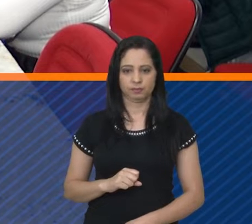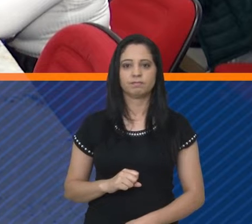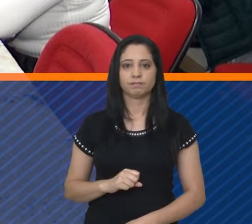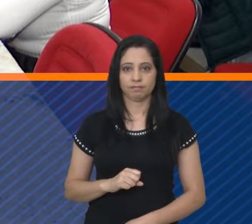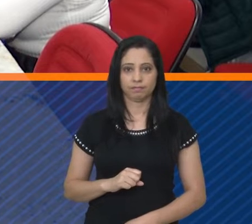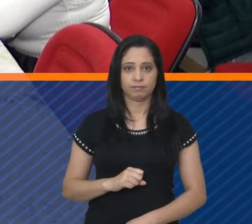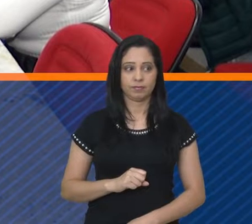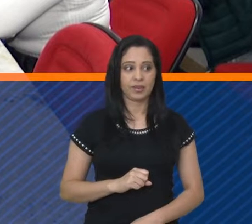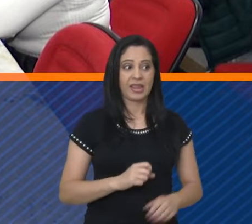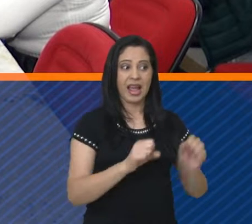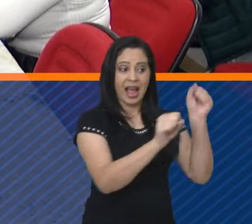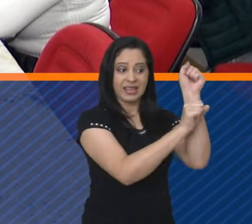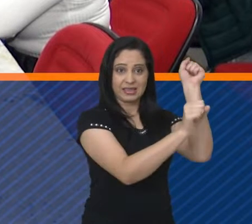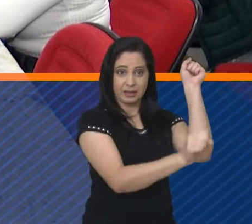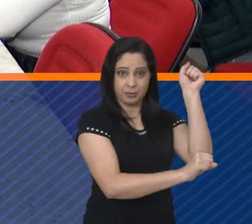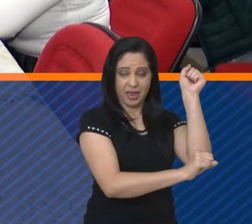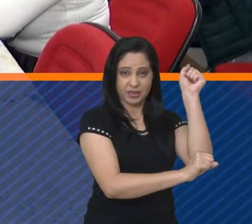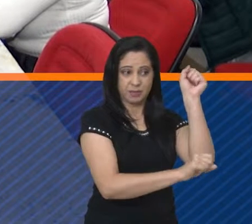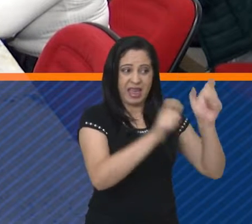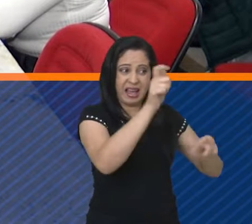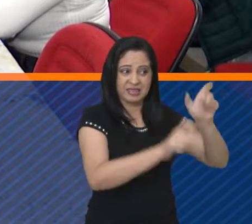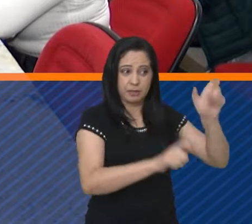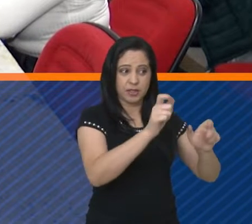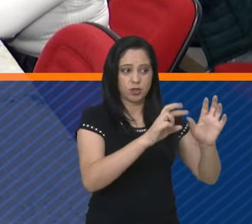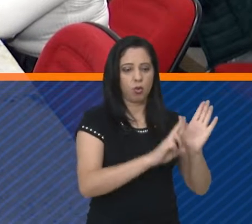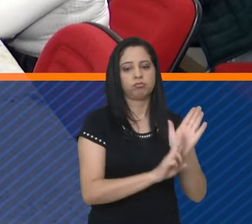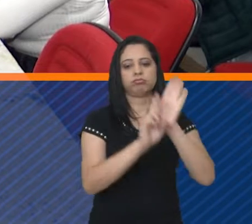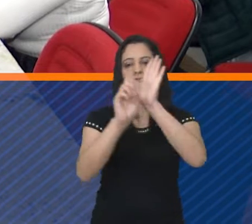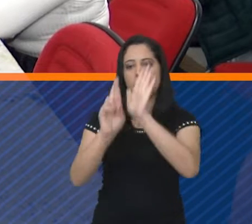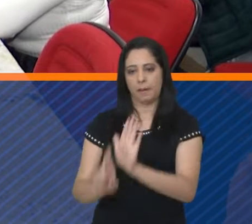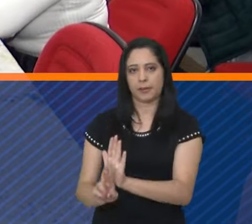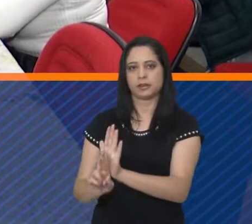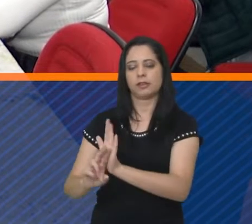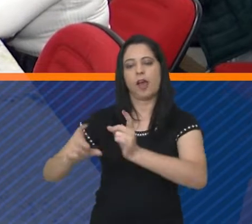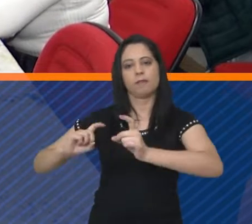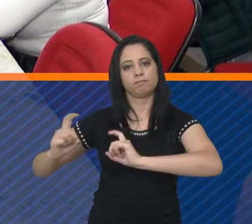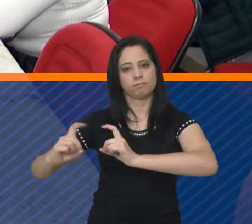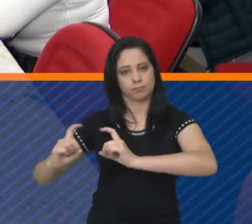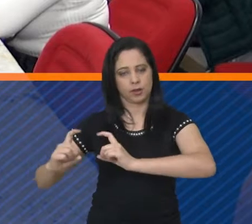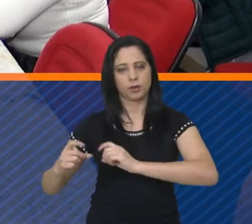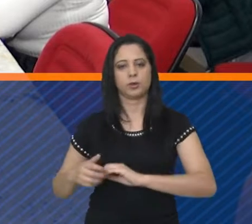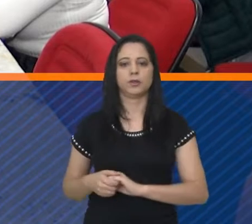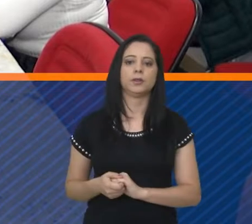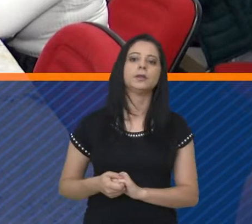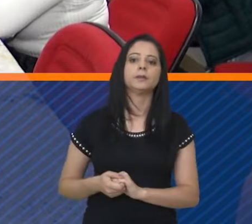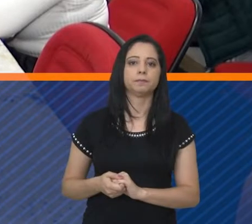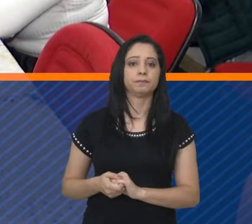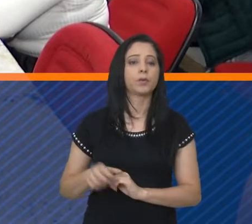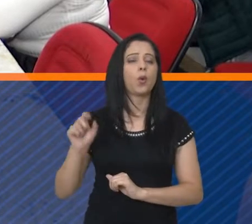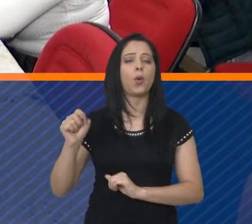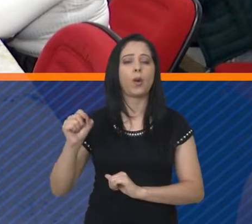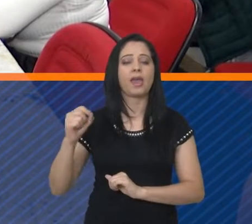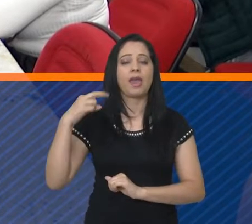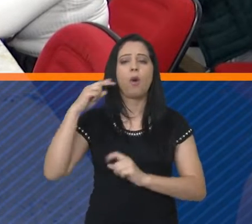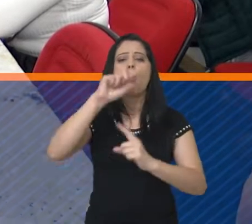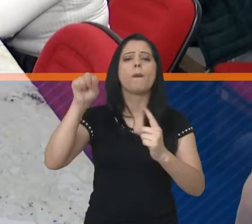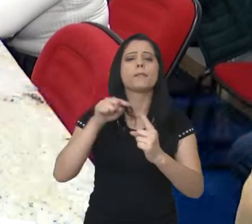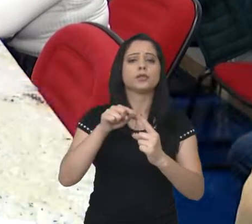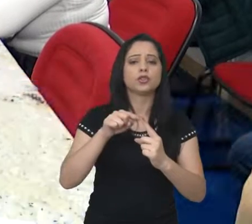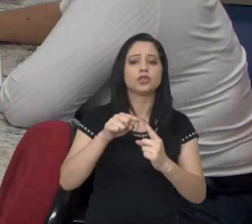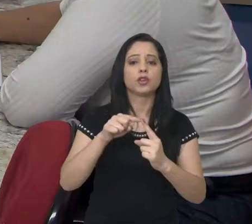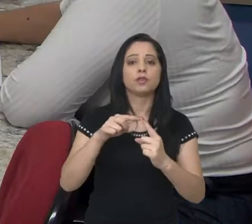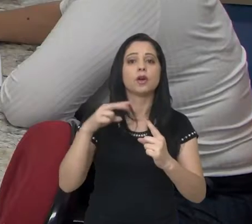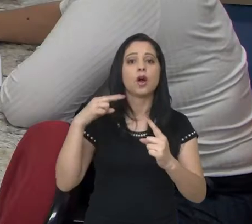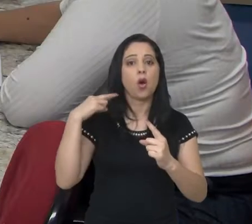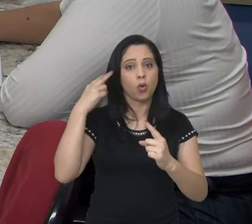serão ouvidos representantes da Sabesp, que é a Companhia de Saneamento Básico do Estado de São Paulo. A ideia dos vereadores é